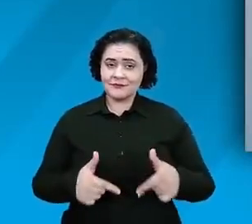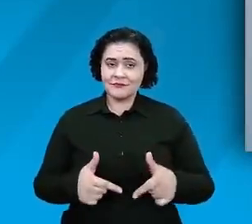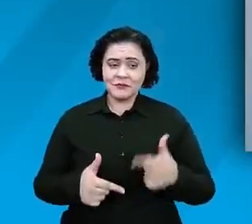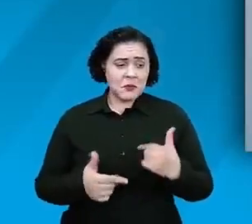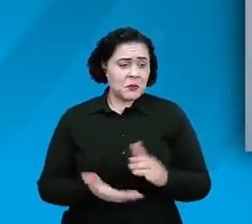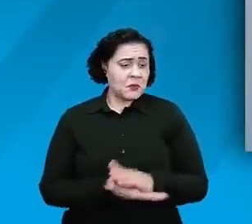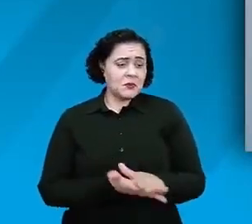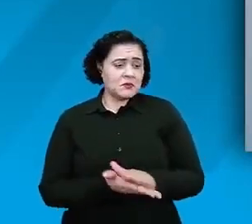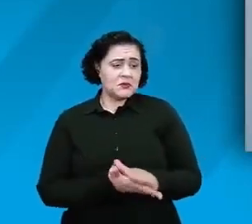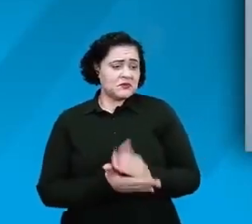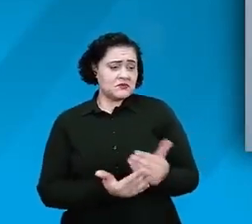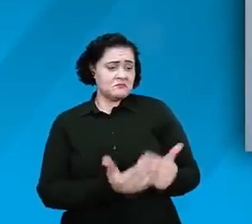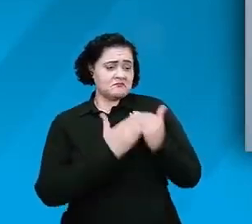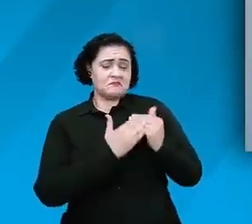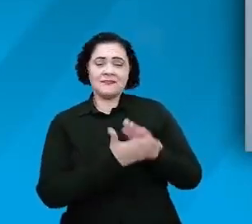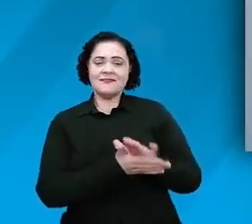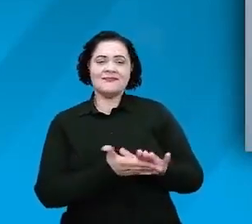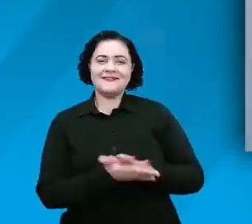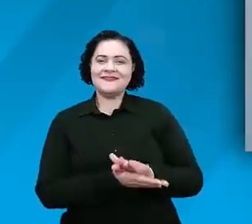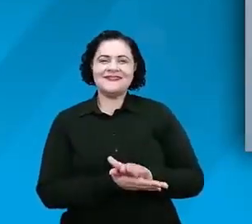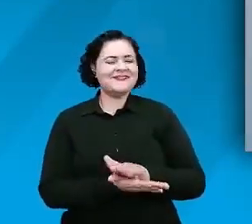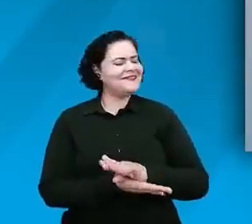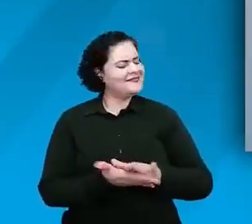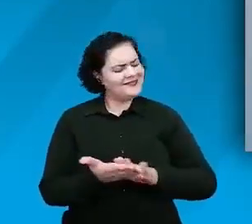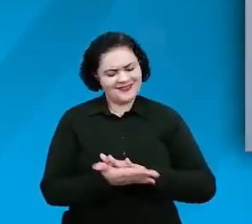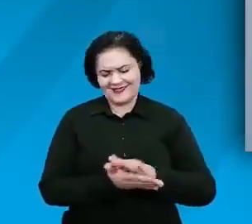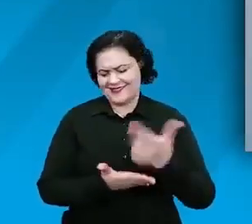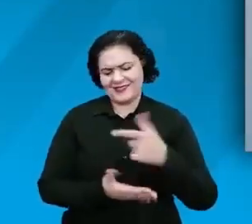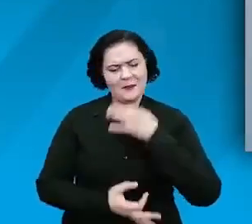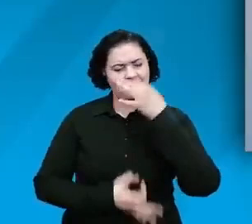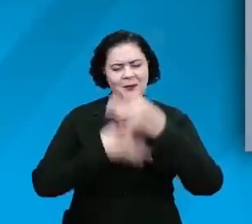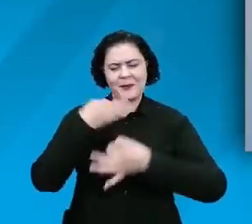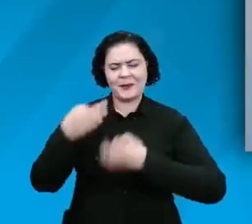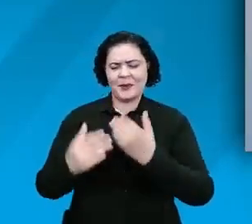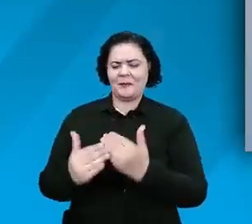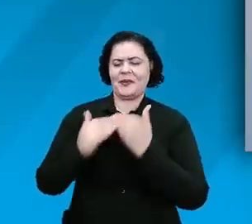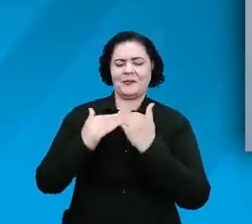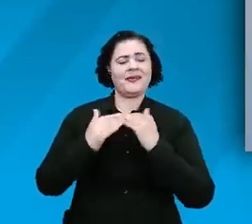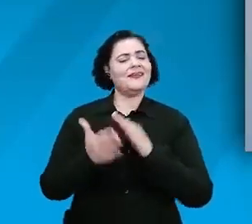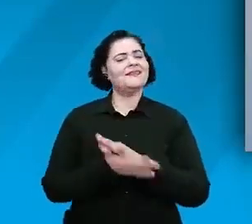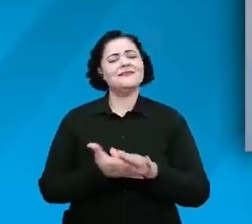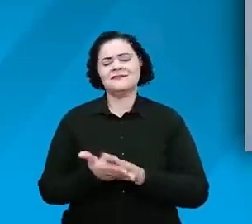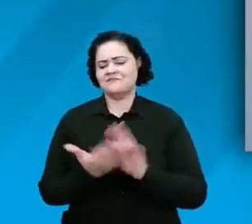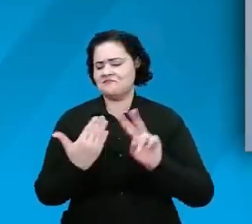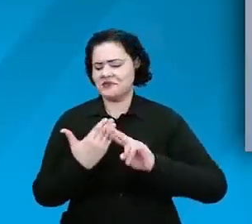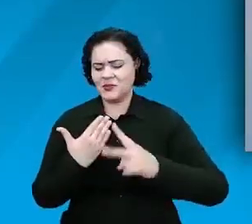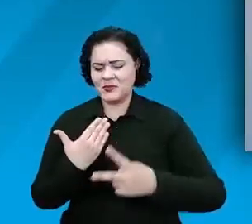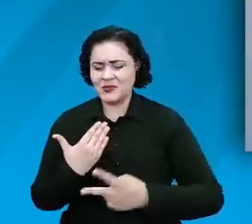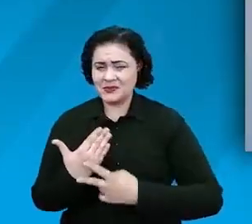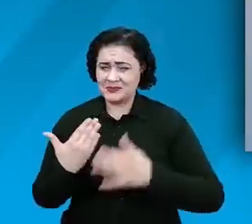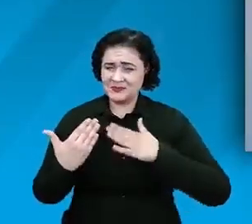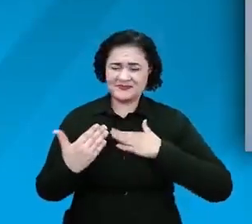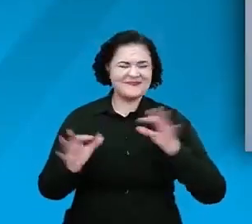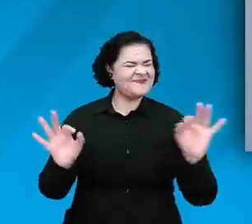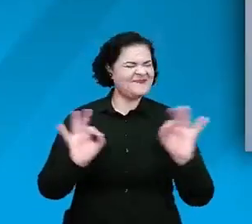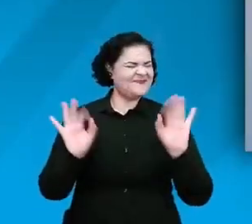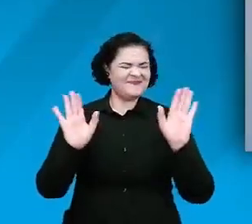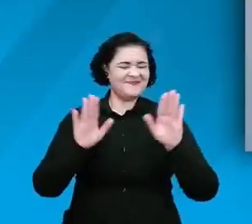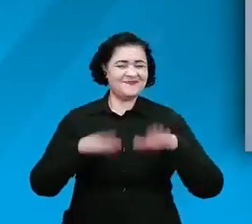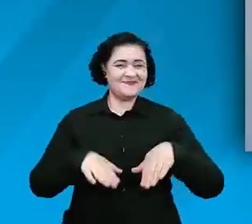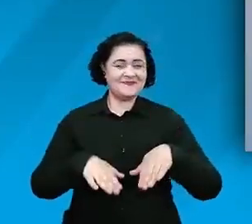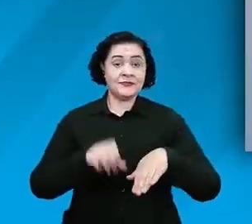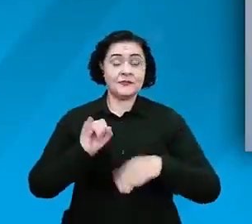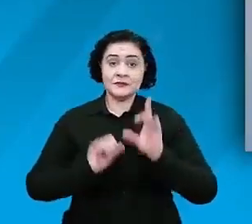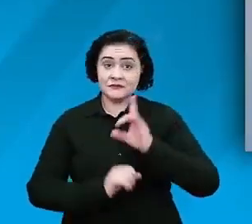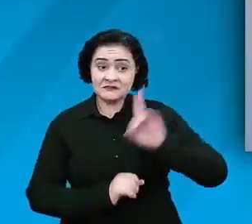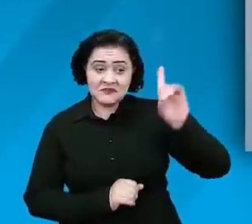ter ninguém para me julgar, eu não tenho ninguém para criticar o que eu estou fazendo, não existe consequência para o que eu faço. Ora,